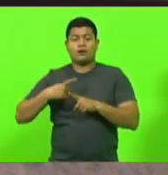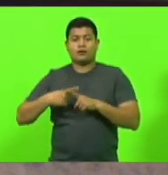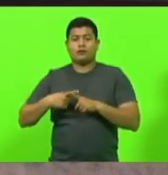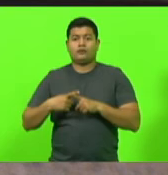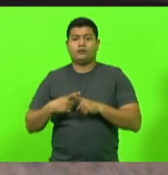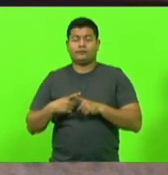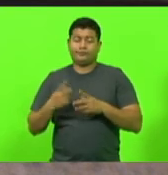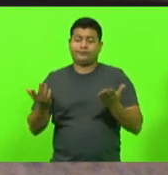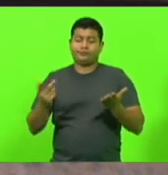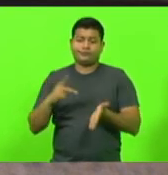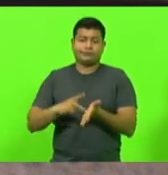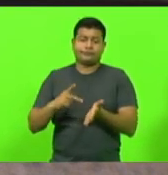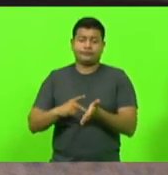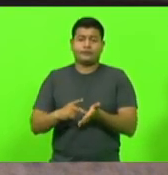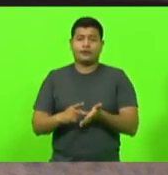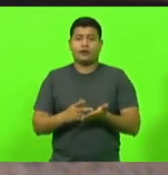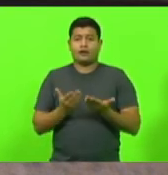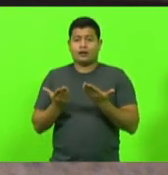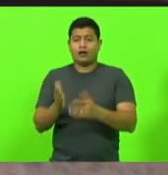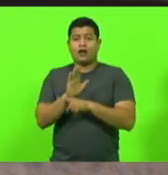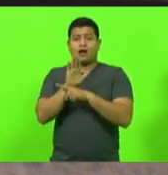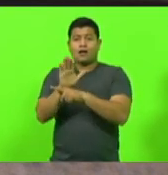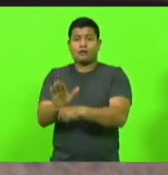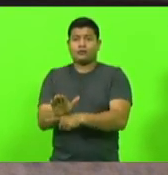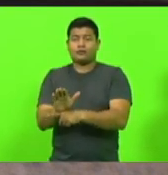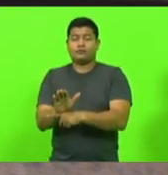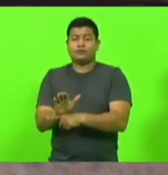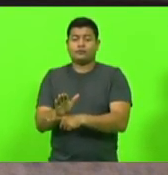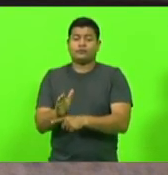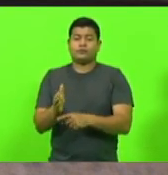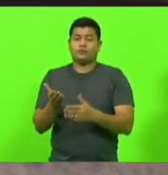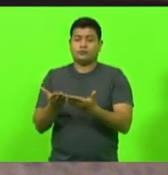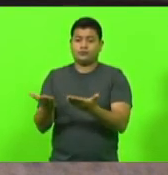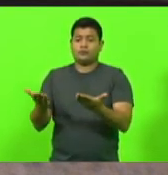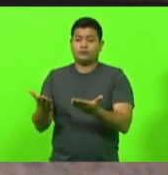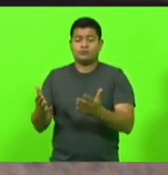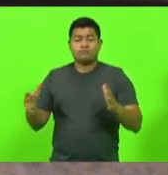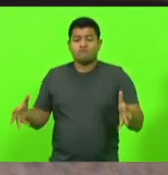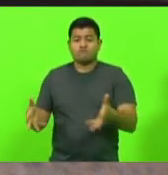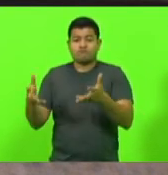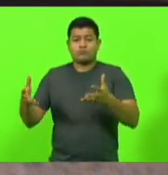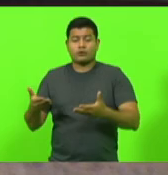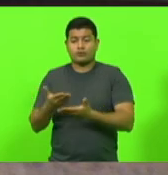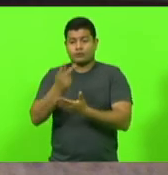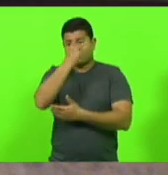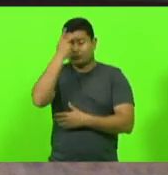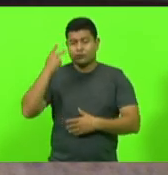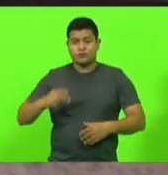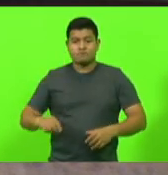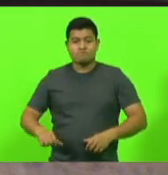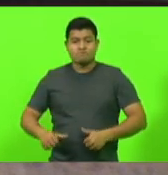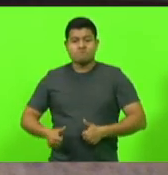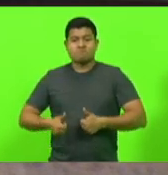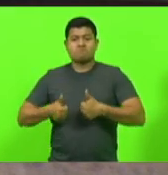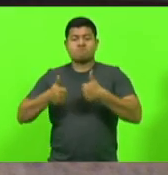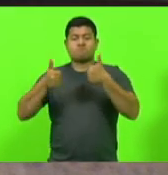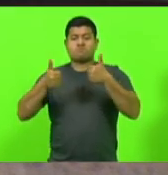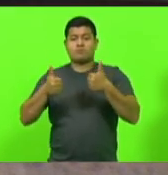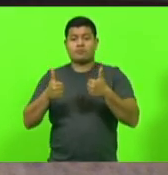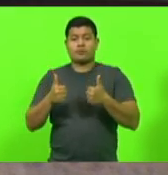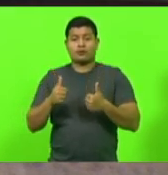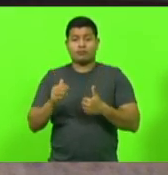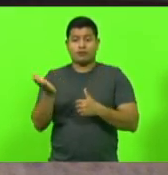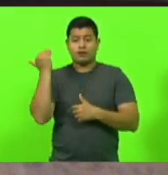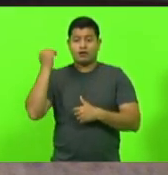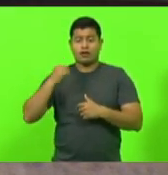ele dá uma questão de autonomia, de autoestima para essas mulheres vítimas de violência